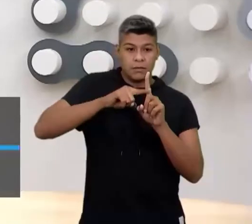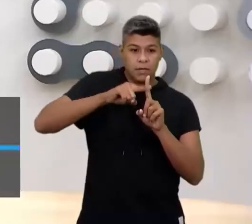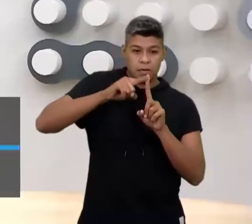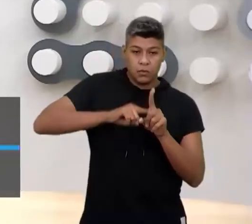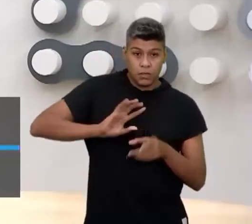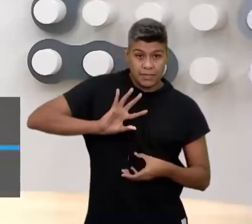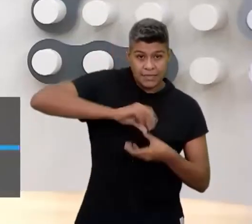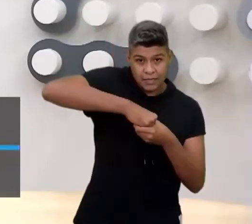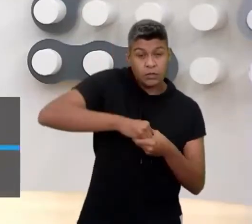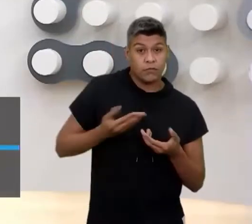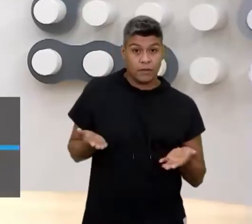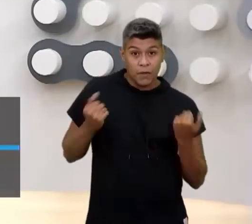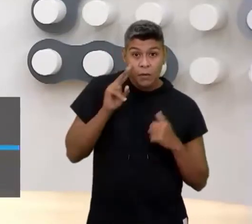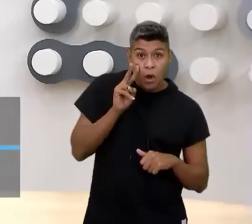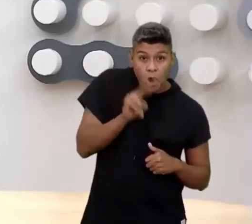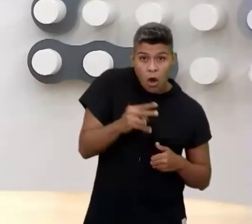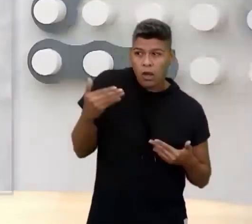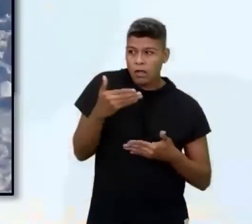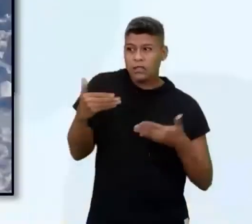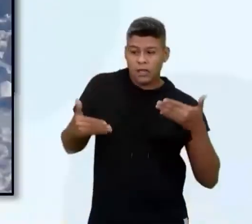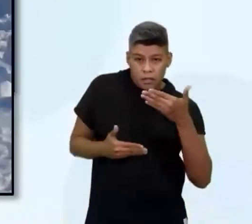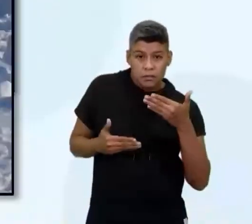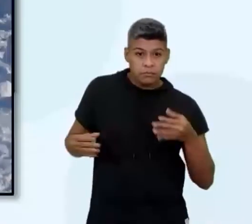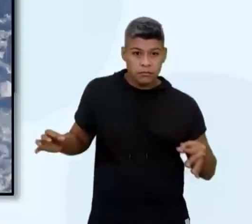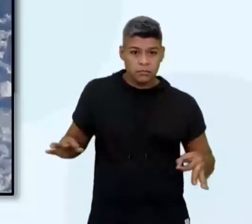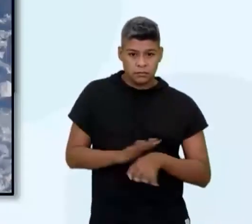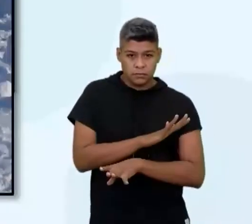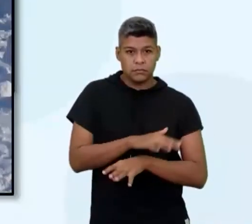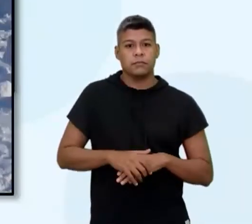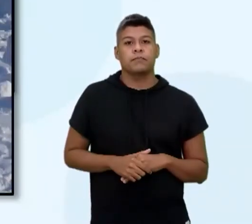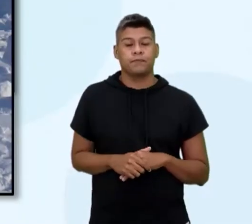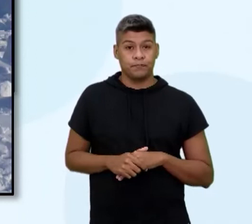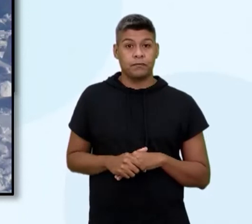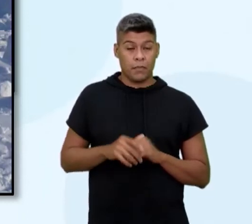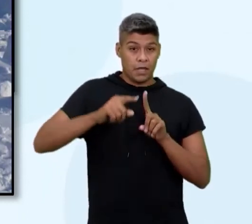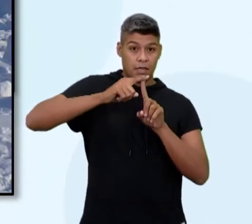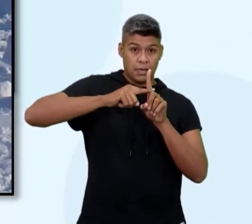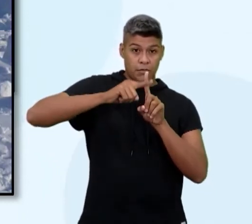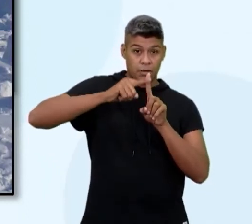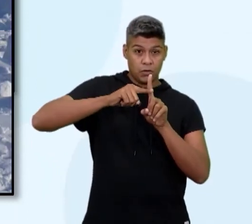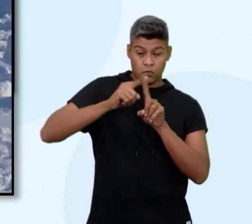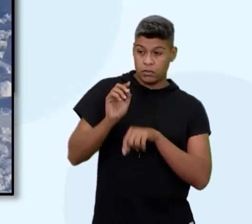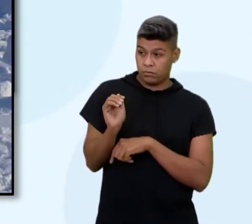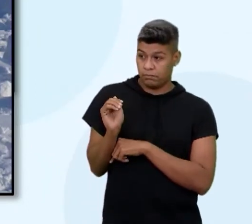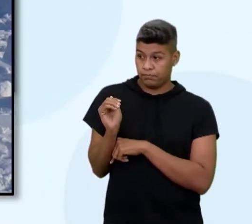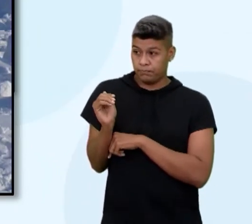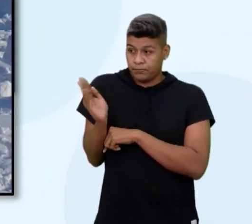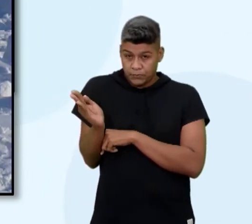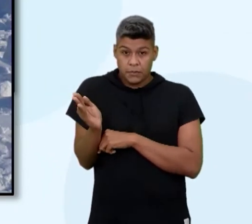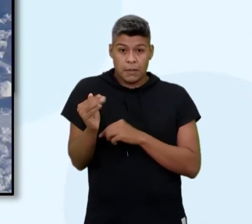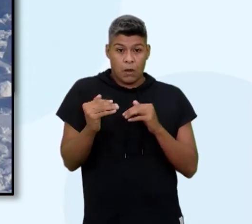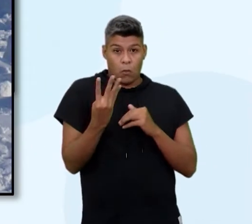dentro dele. Então vamos olhar no nosso slide rapidinho para a gente fechar. A temperatura do lado externo ela chega a